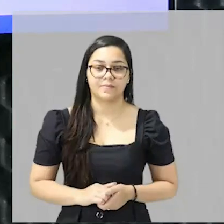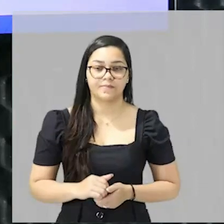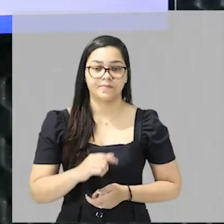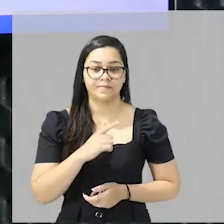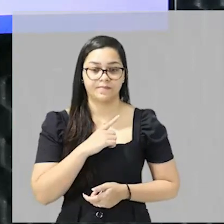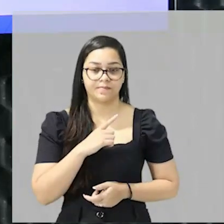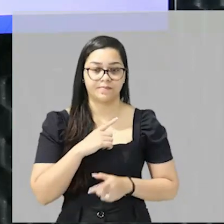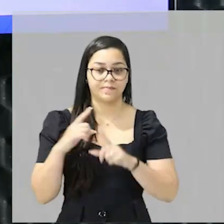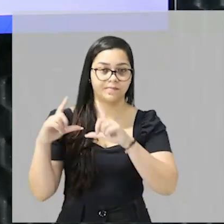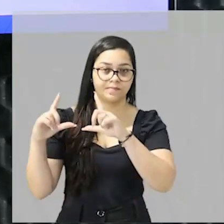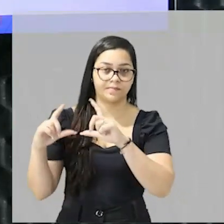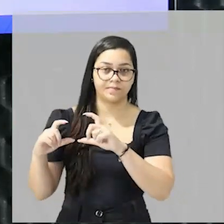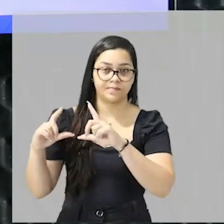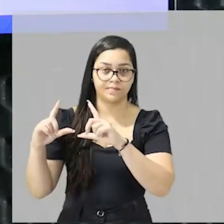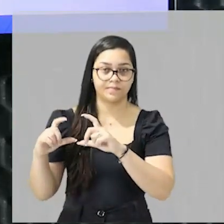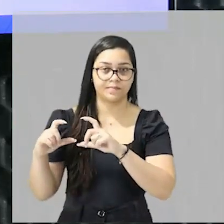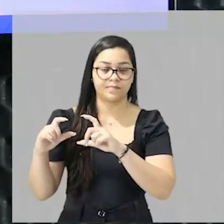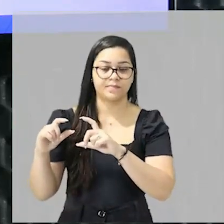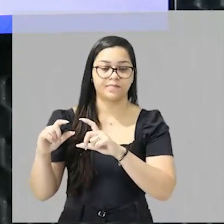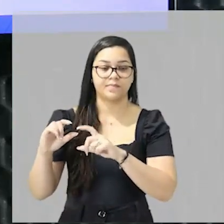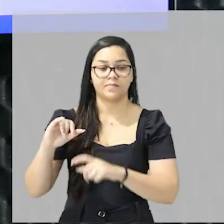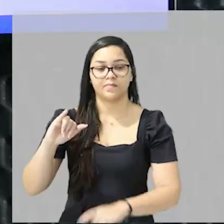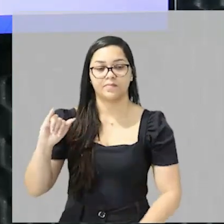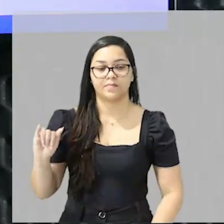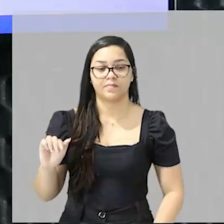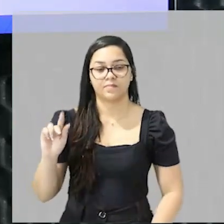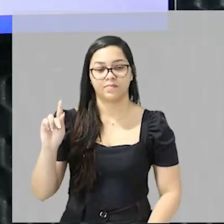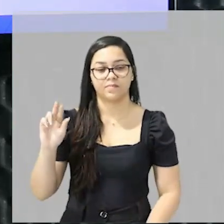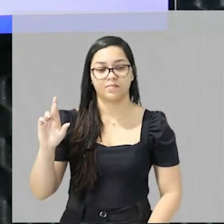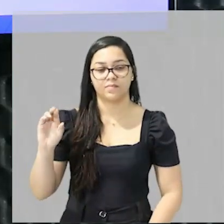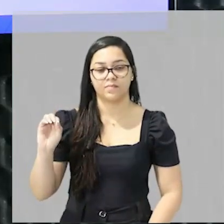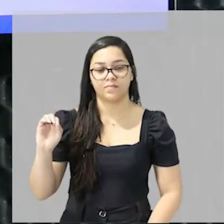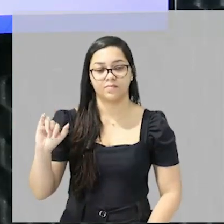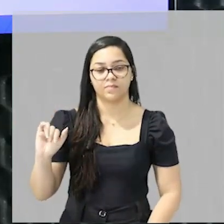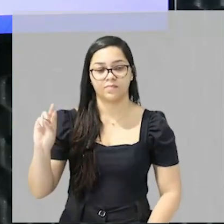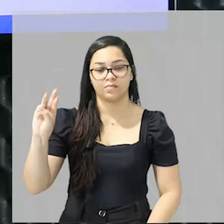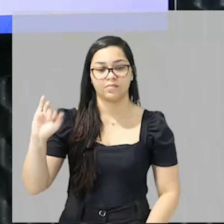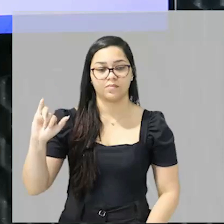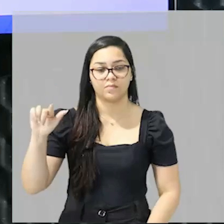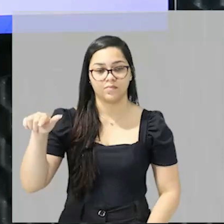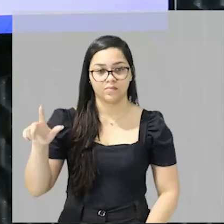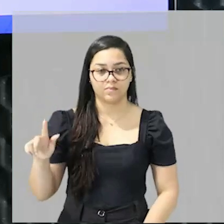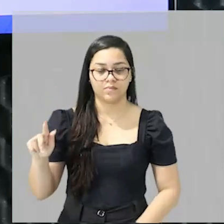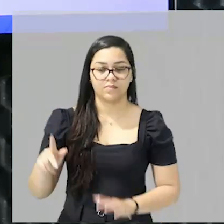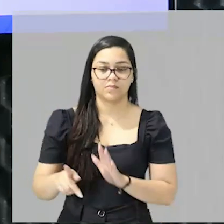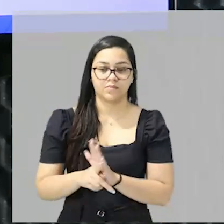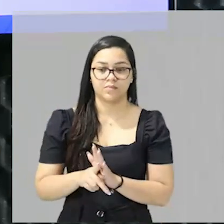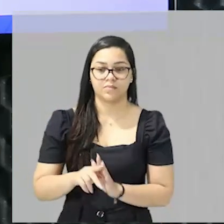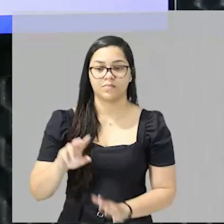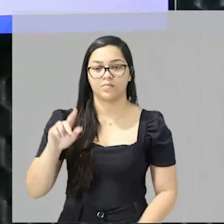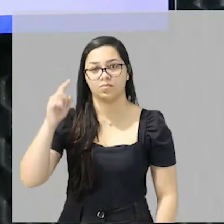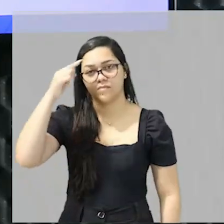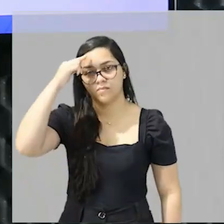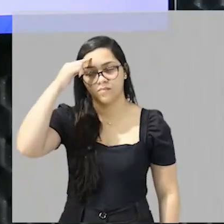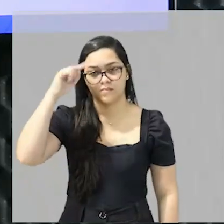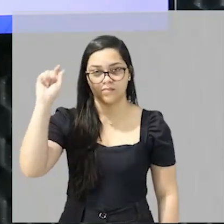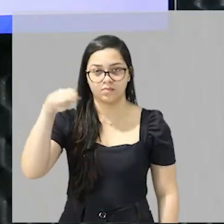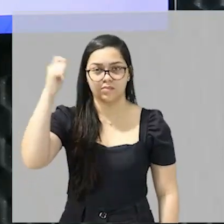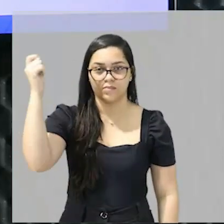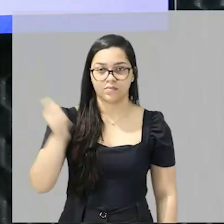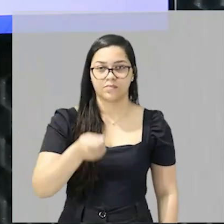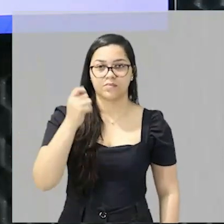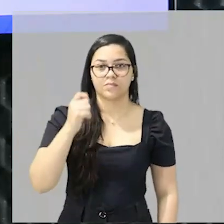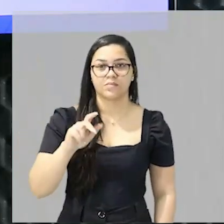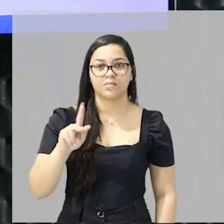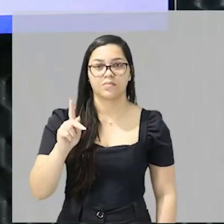uma foto, que é a foto da J.K. Rowling, que é a autora da série Harry Potter, que é uma série que com certeza vocês